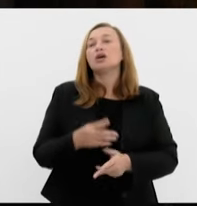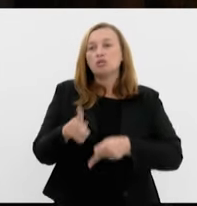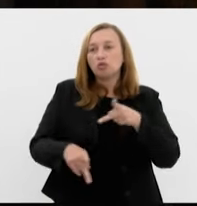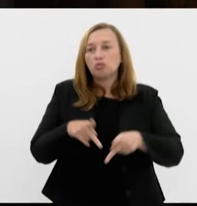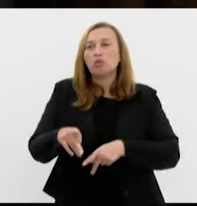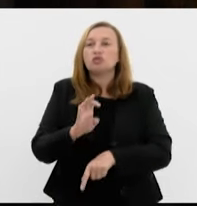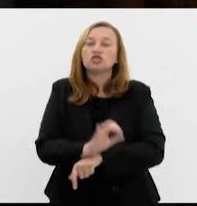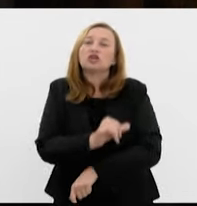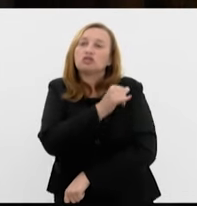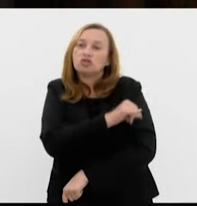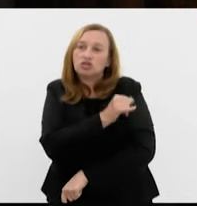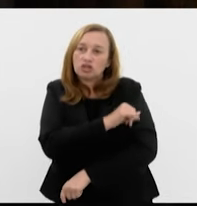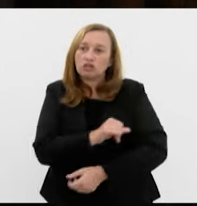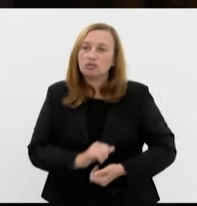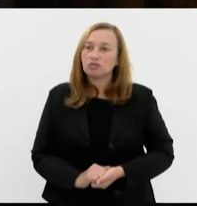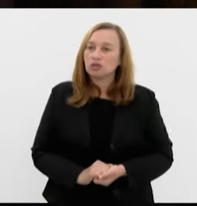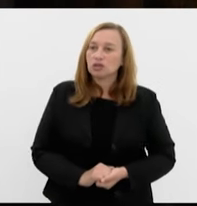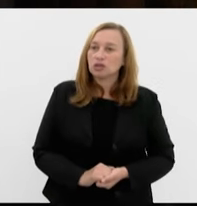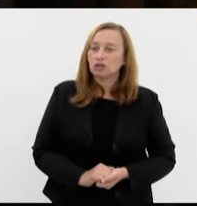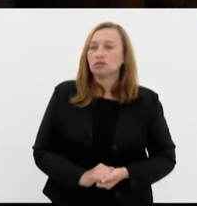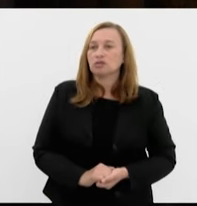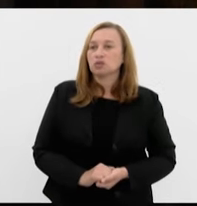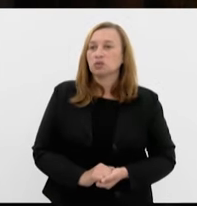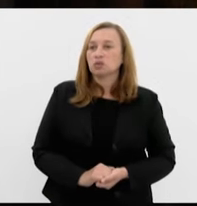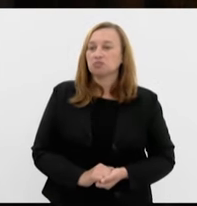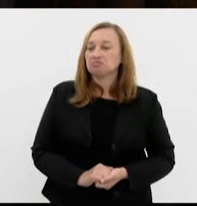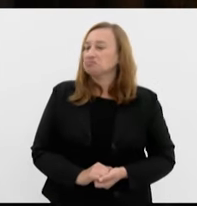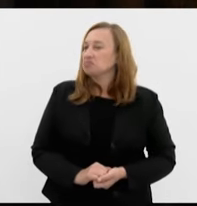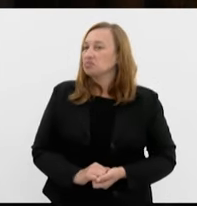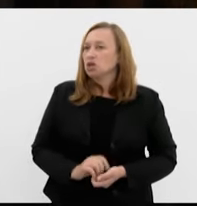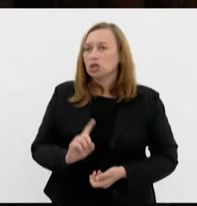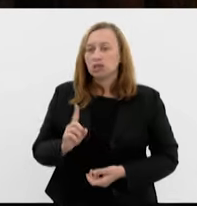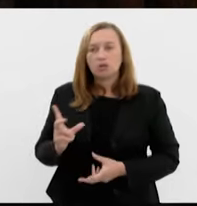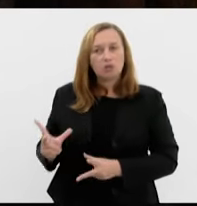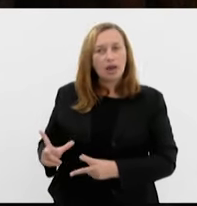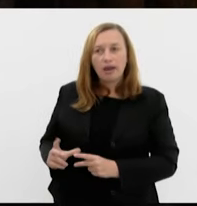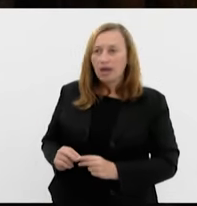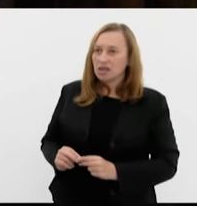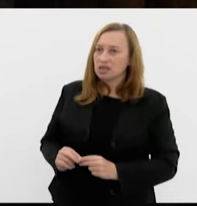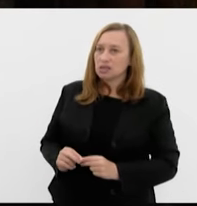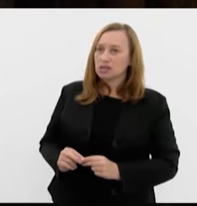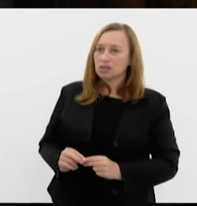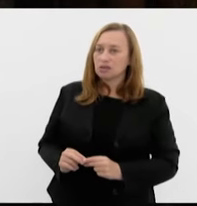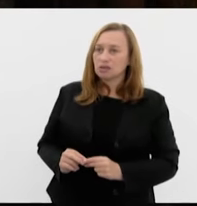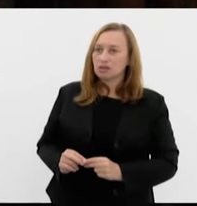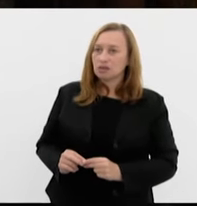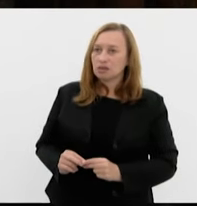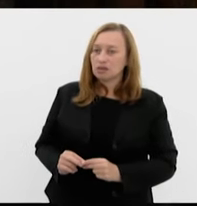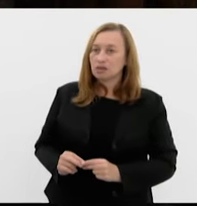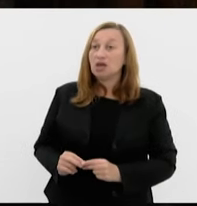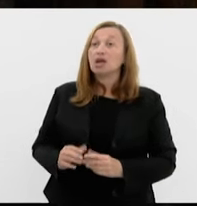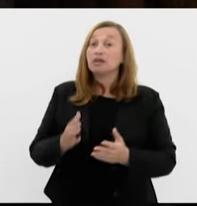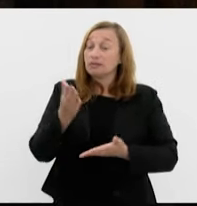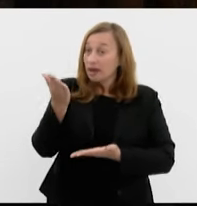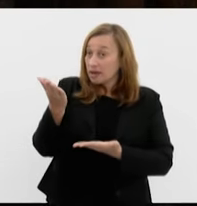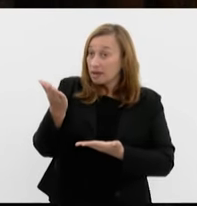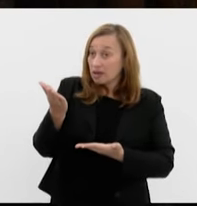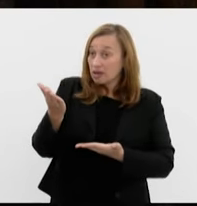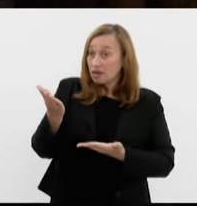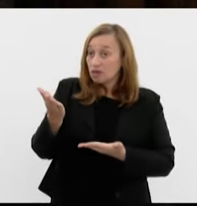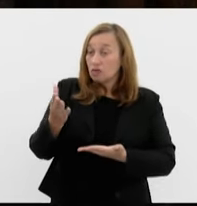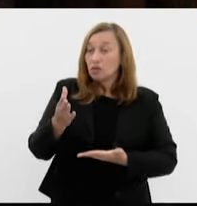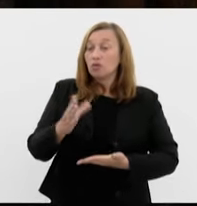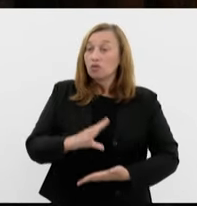estado do Rio de Janeiro que não merece uma fronta tão grande fica aqui ó tá aqui um herói do programa segurança